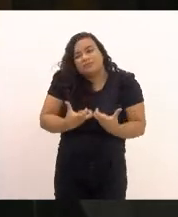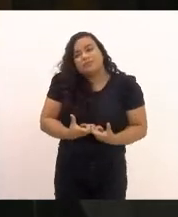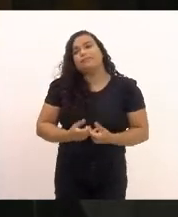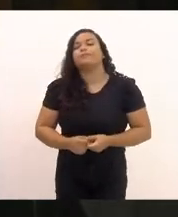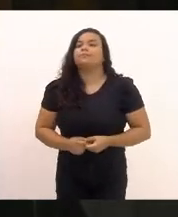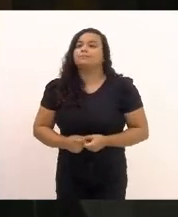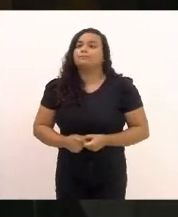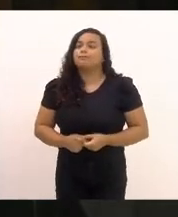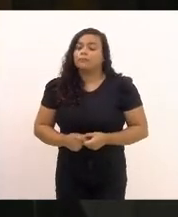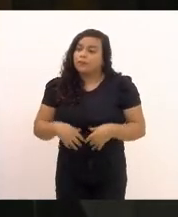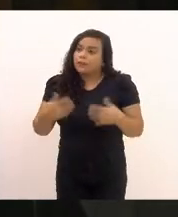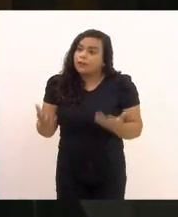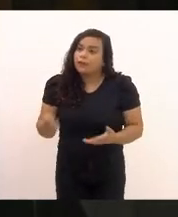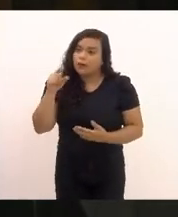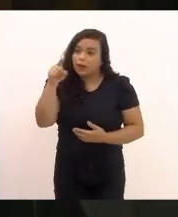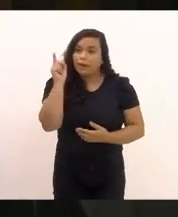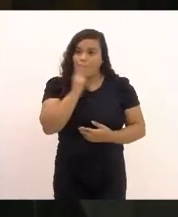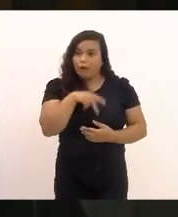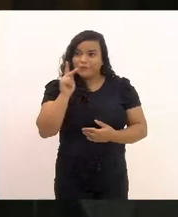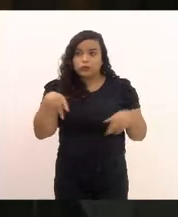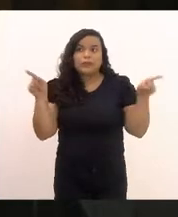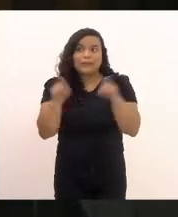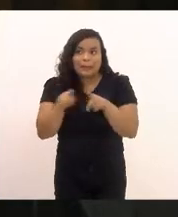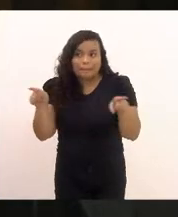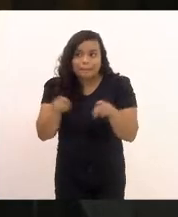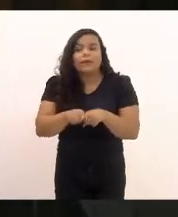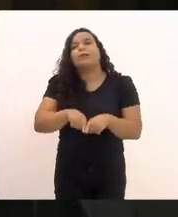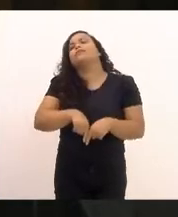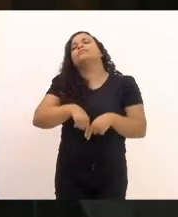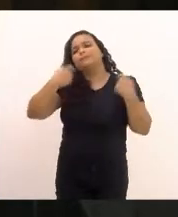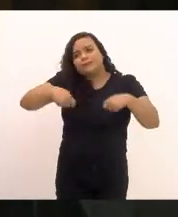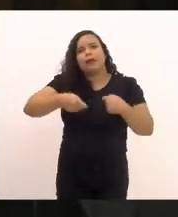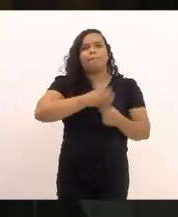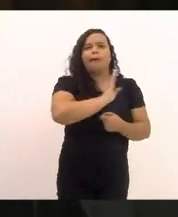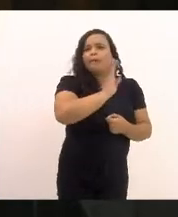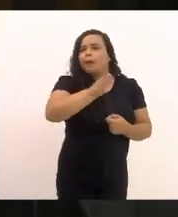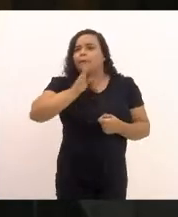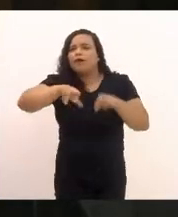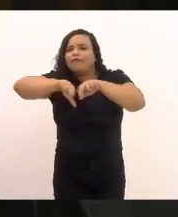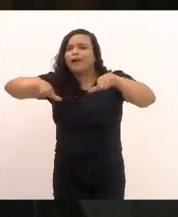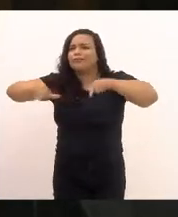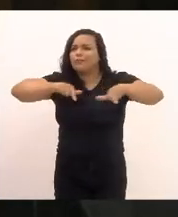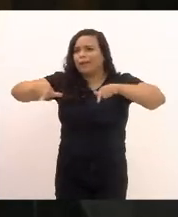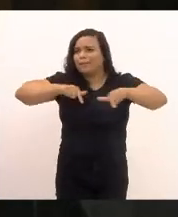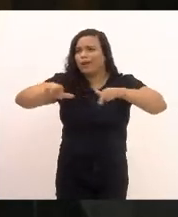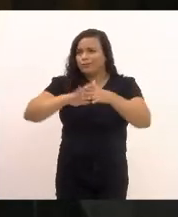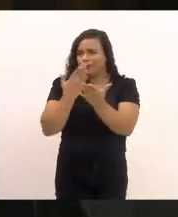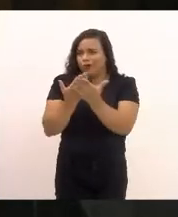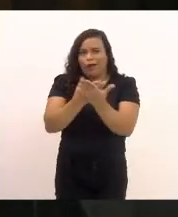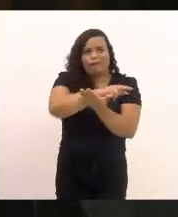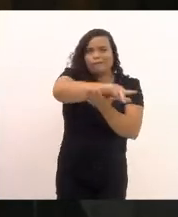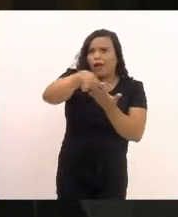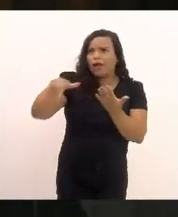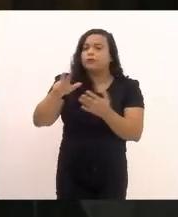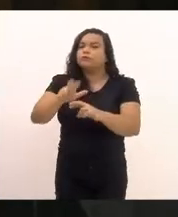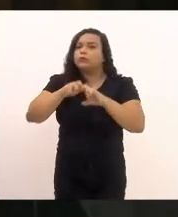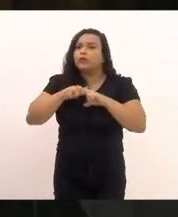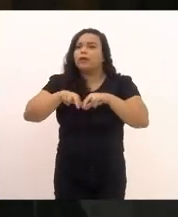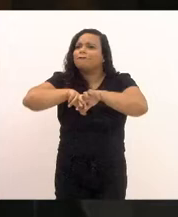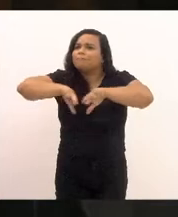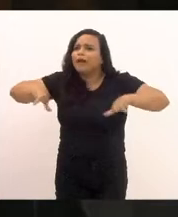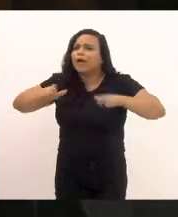algo que faz com que esse professor também tenha que percorrer várias escolas é o fato de que vários